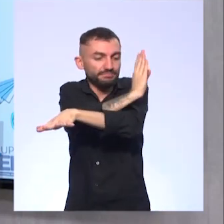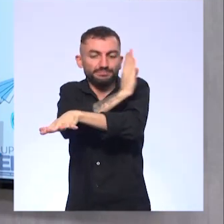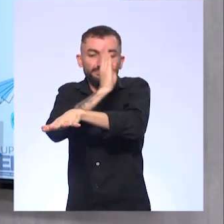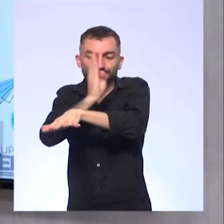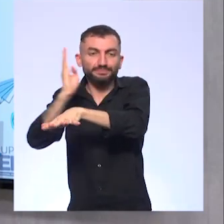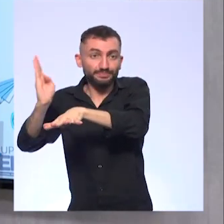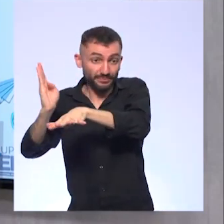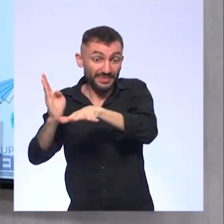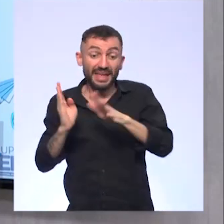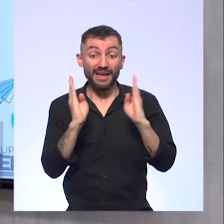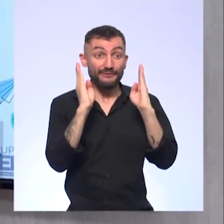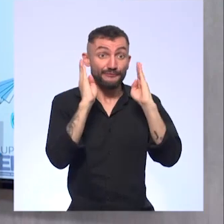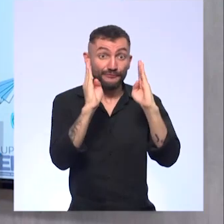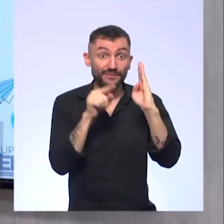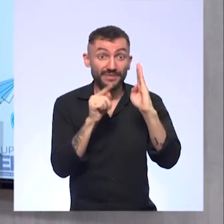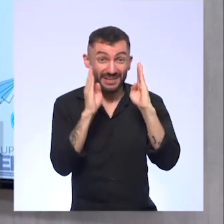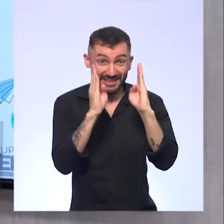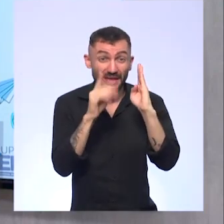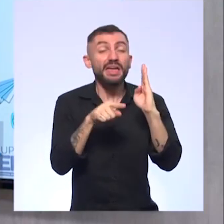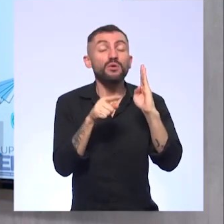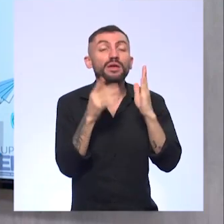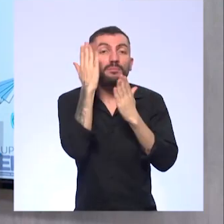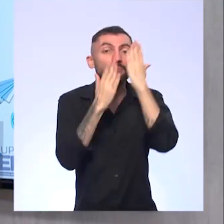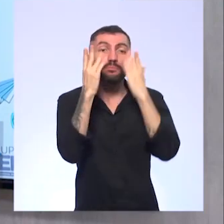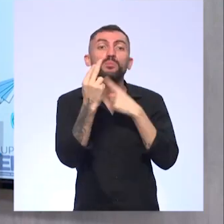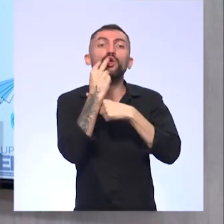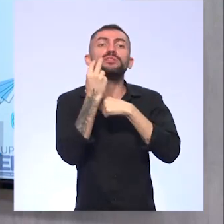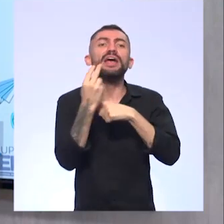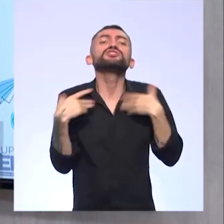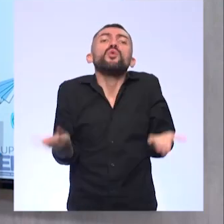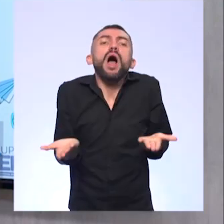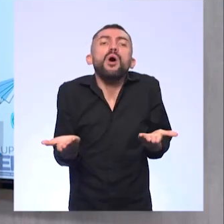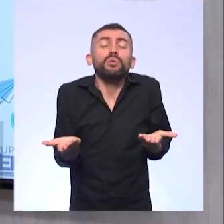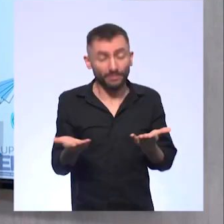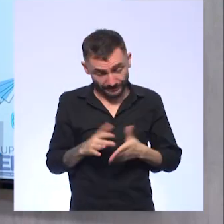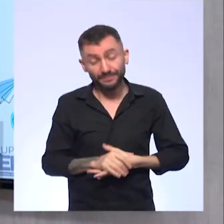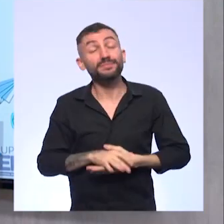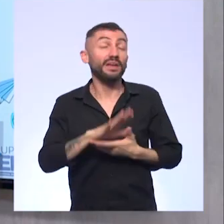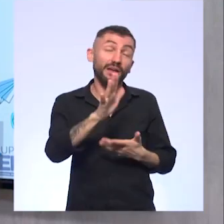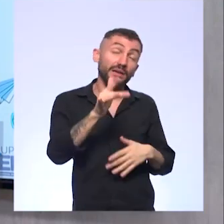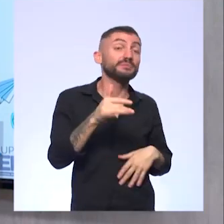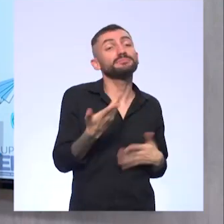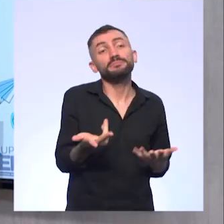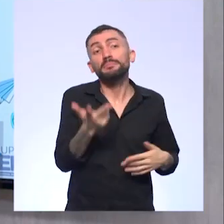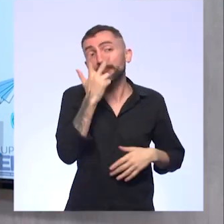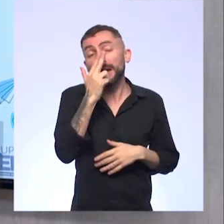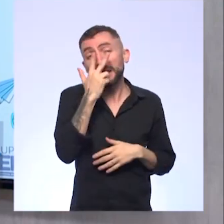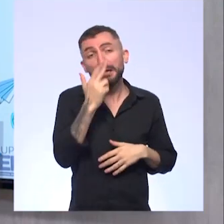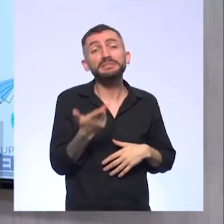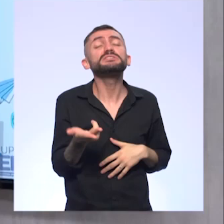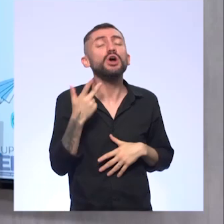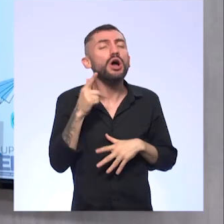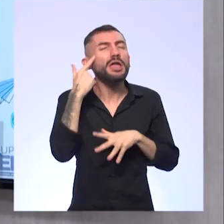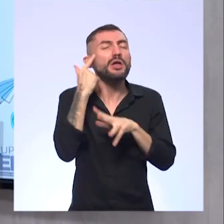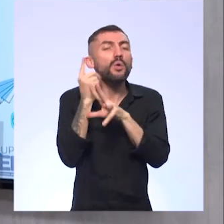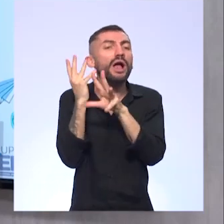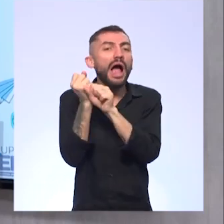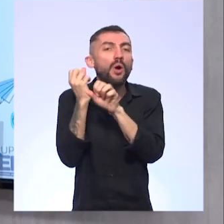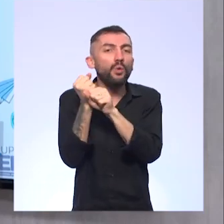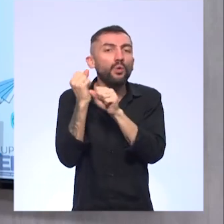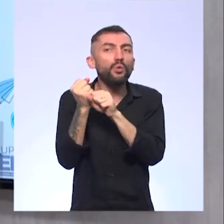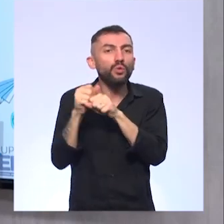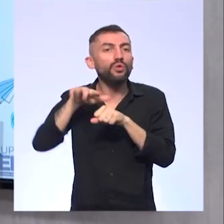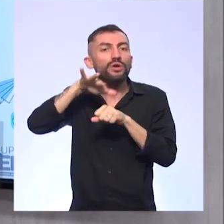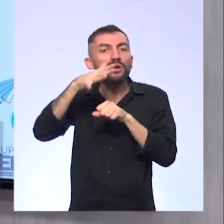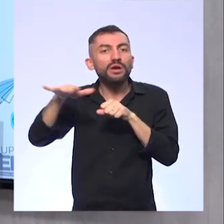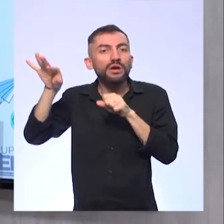filtro solar que me protege o dente nessa fato que poderia pensar Thiago já sei eu calculo qual é o comprimento de onda